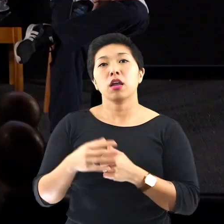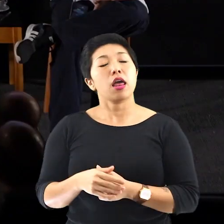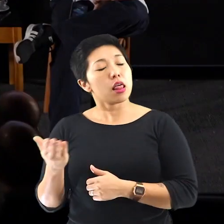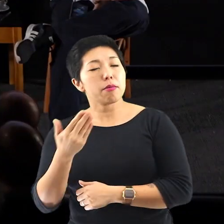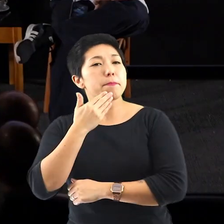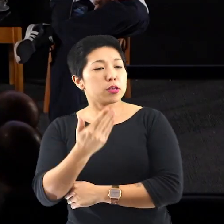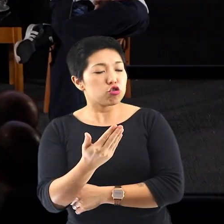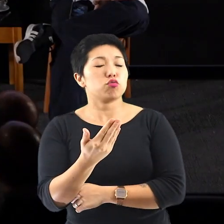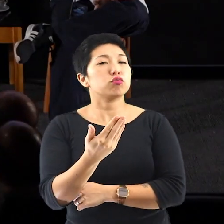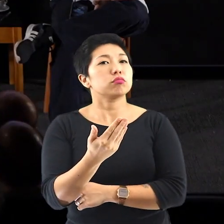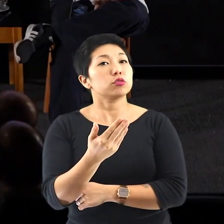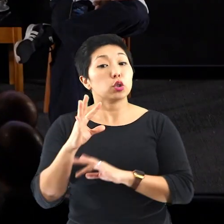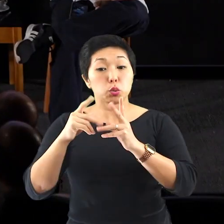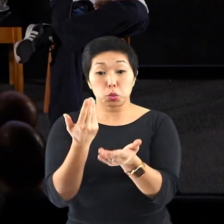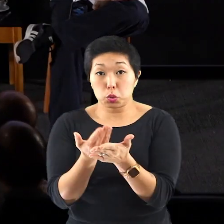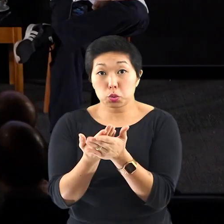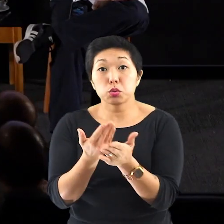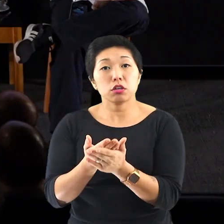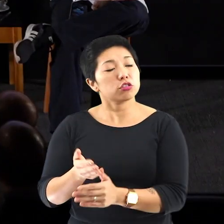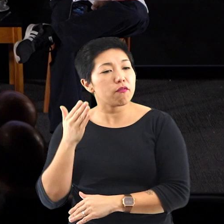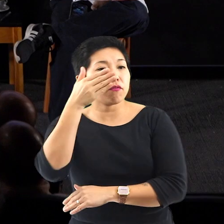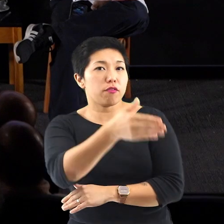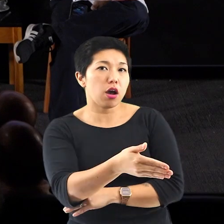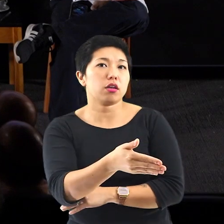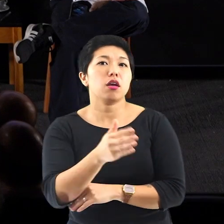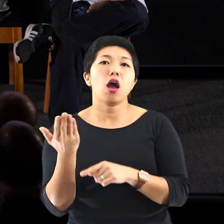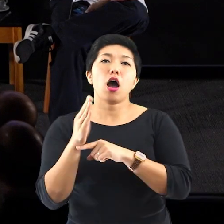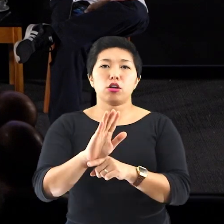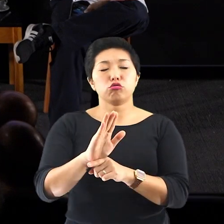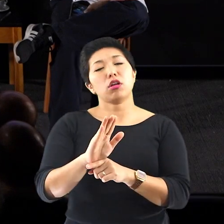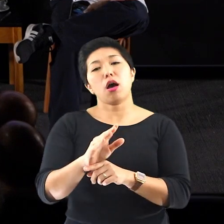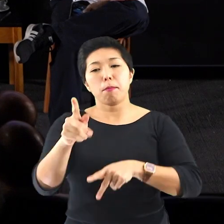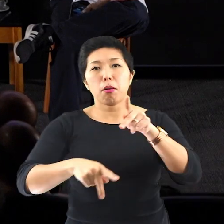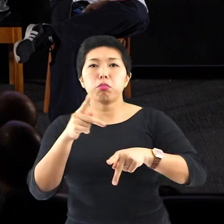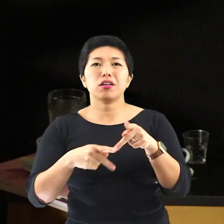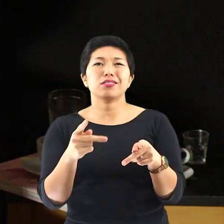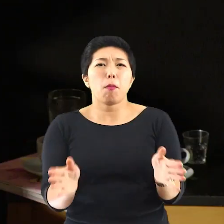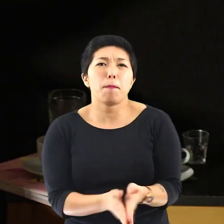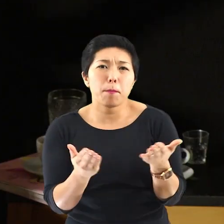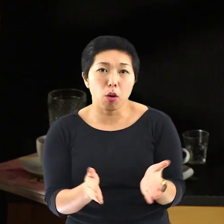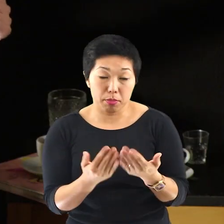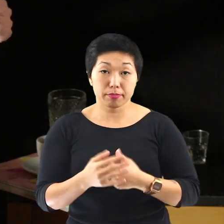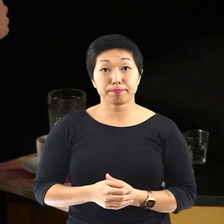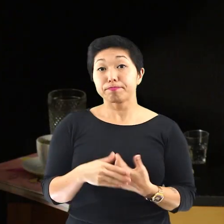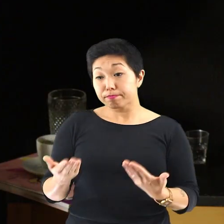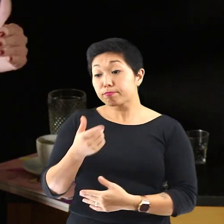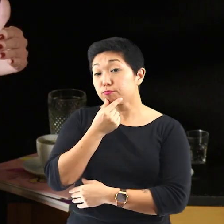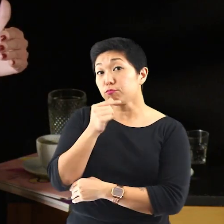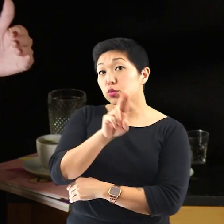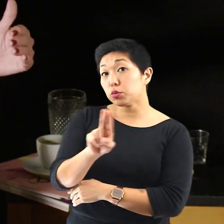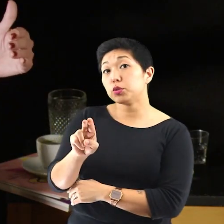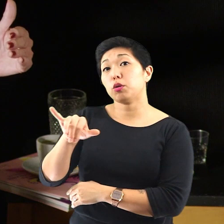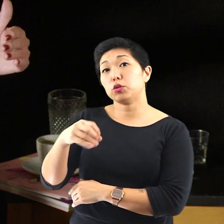por conta, né, da miséria que vinha crescendo no país. E aí o João Joaquim de Mello, que